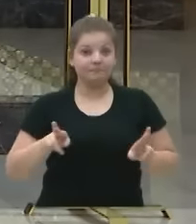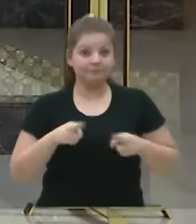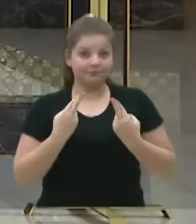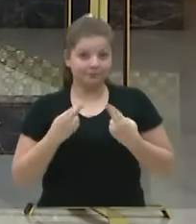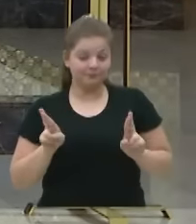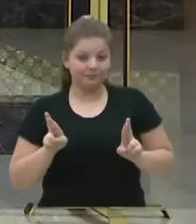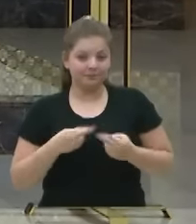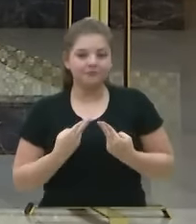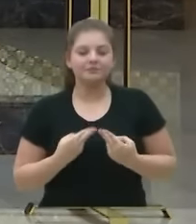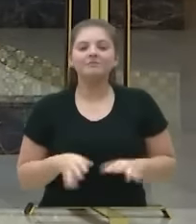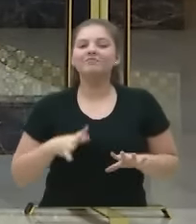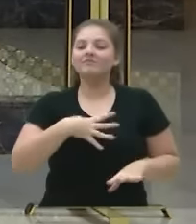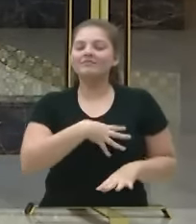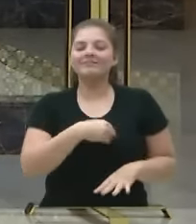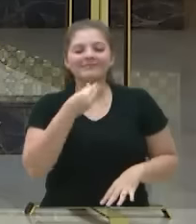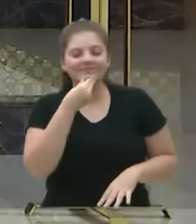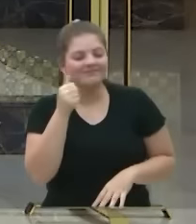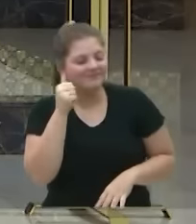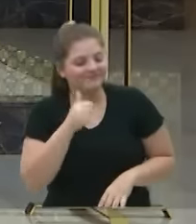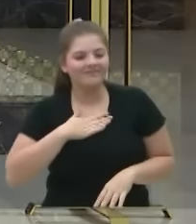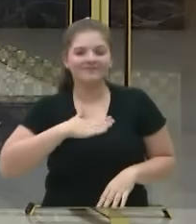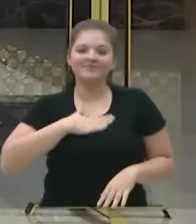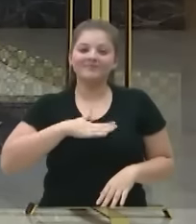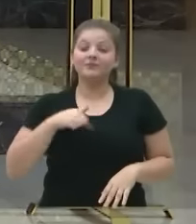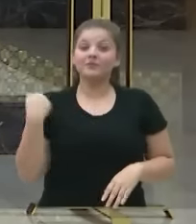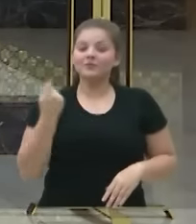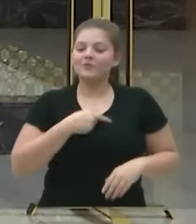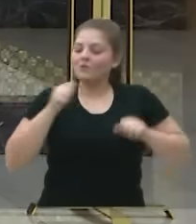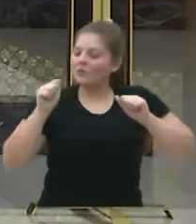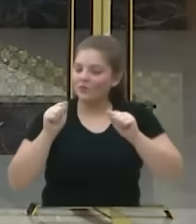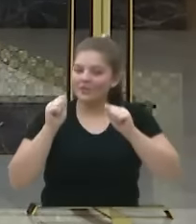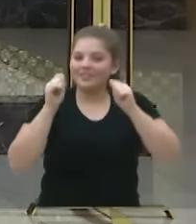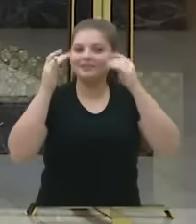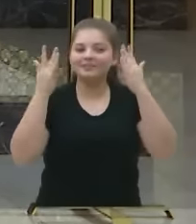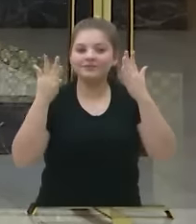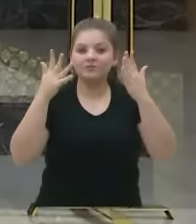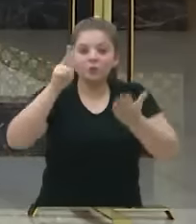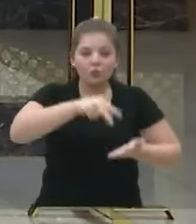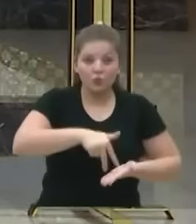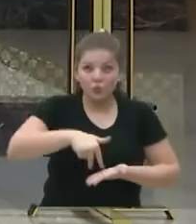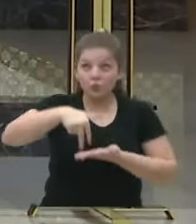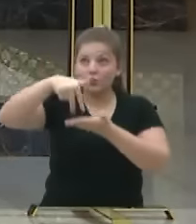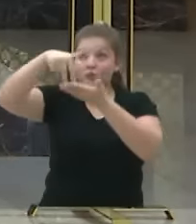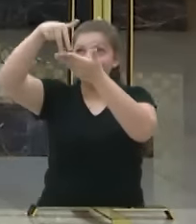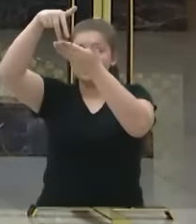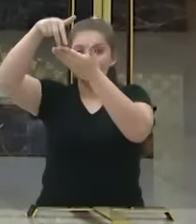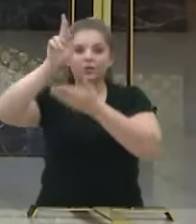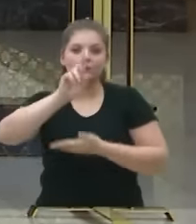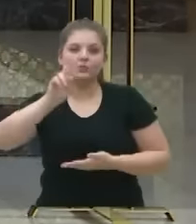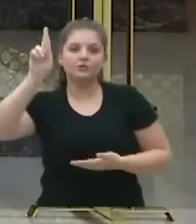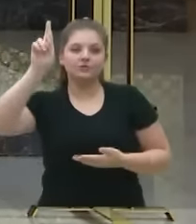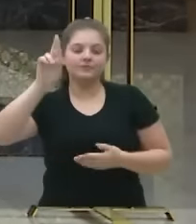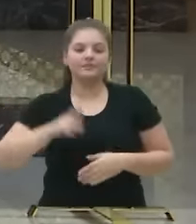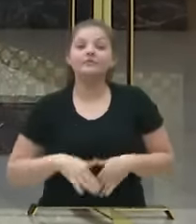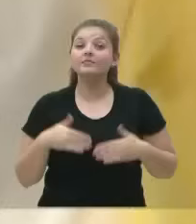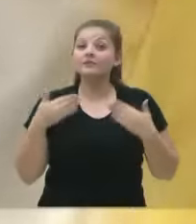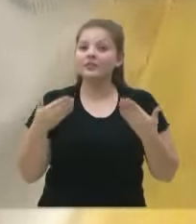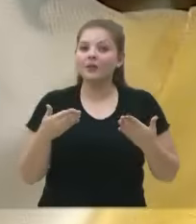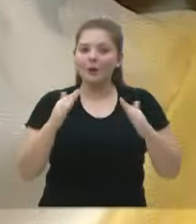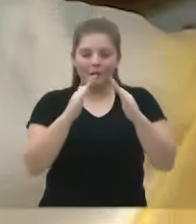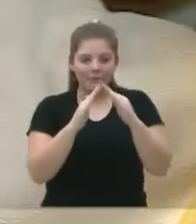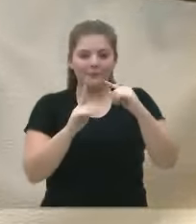Manzotti. Filhos queridos, nós estamos celebrando essa ascensão do Senhor. Então, uma